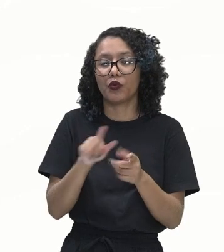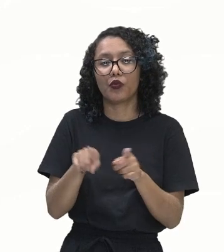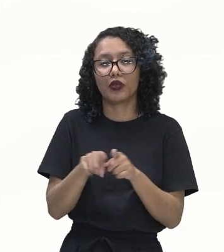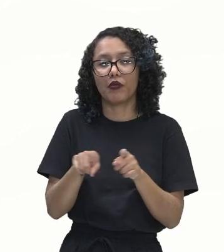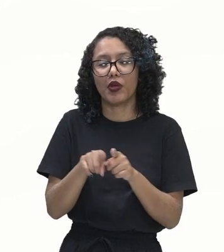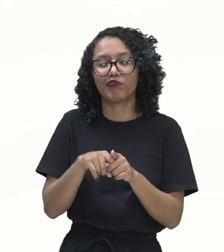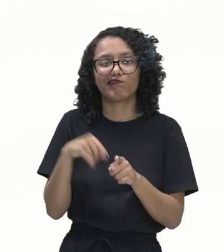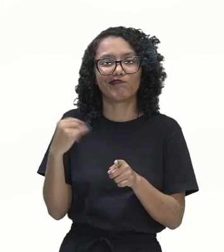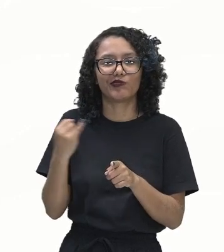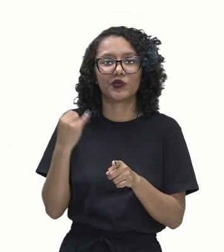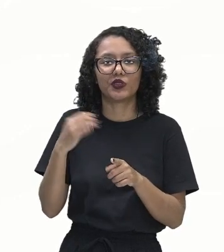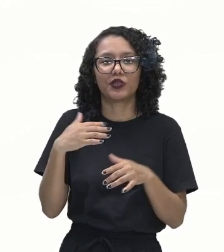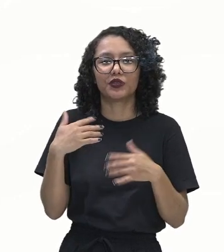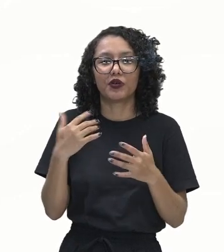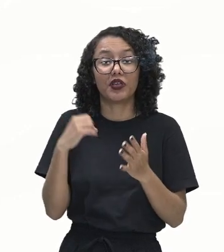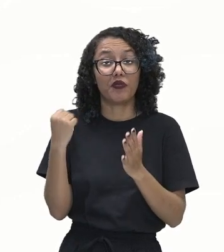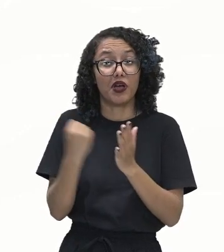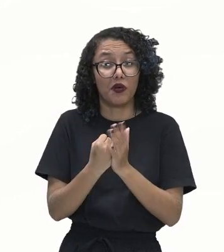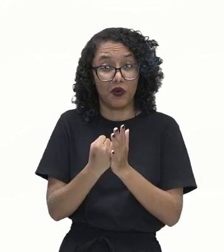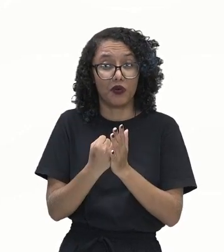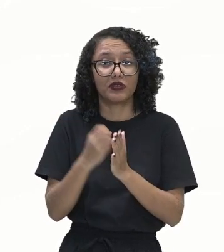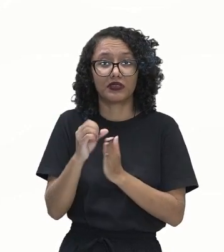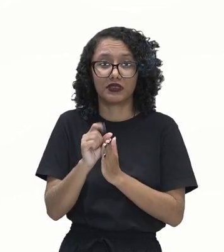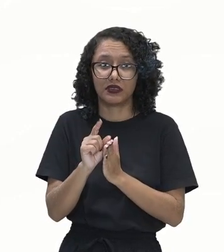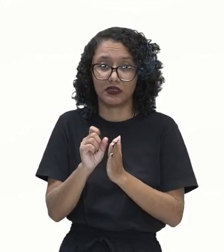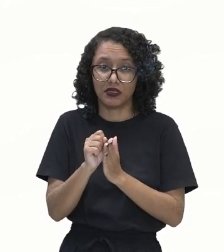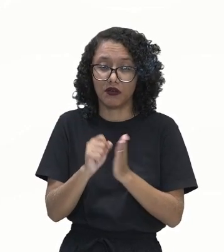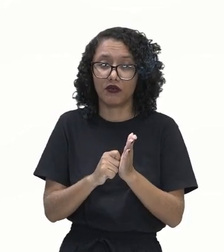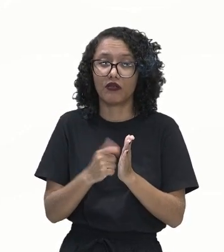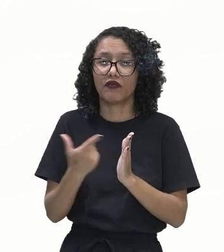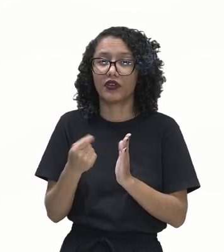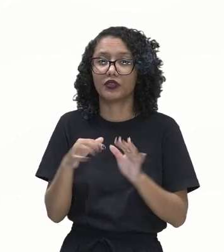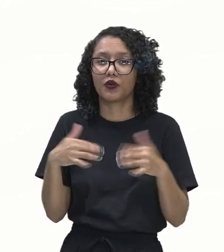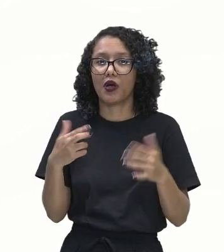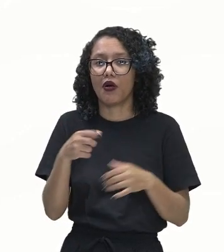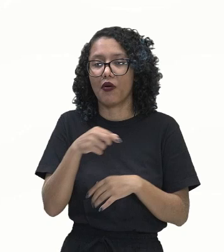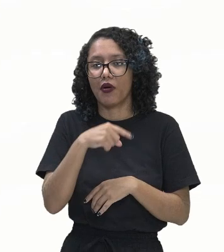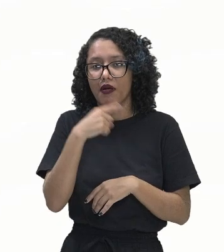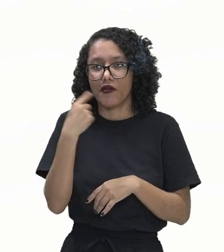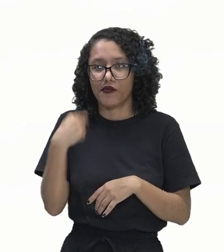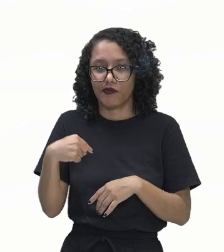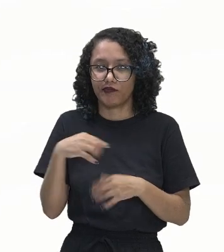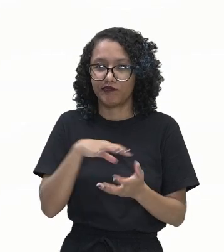que marcou o século XX, que foi a Revolução Russa.